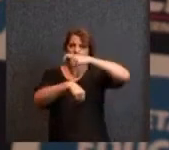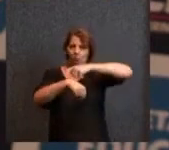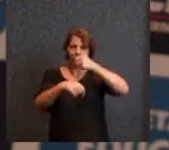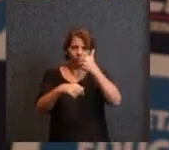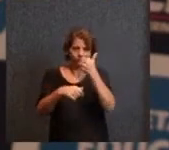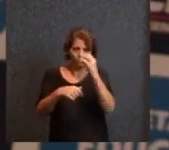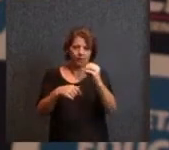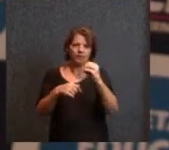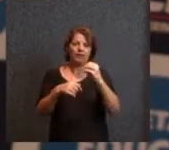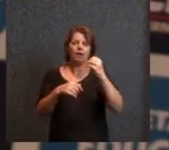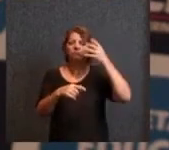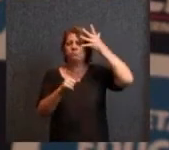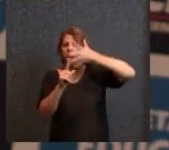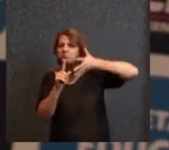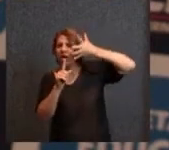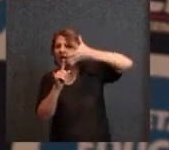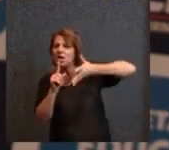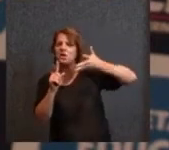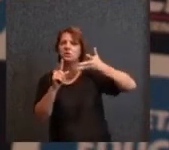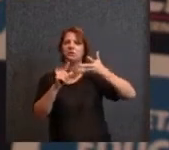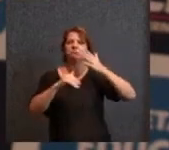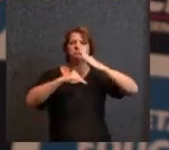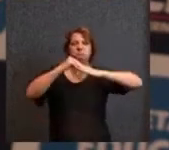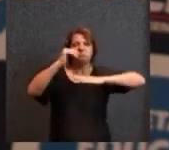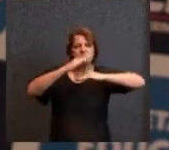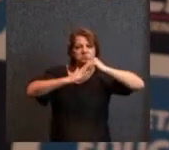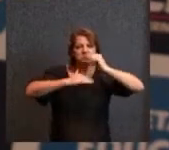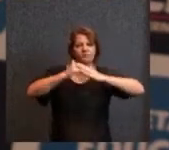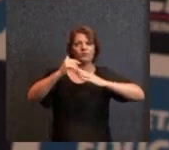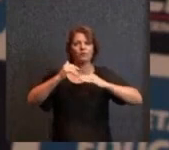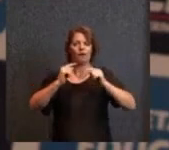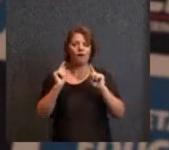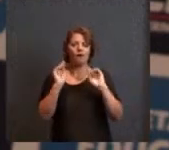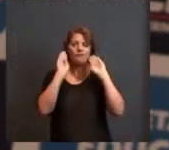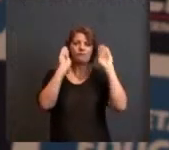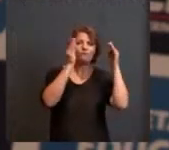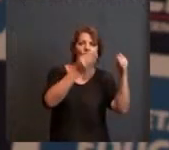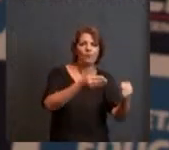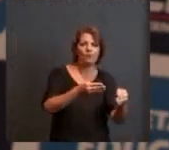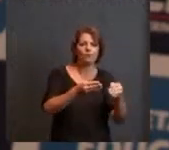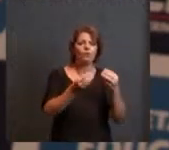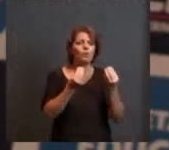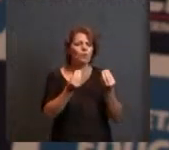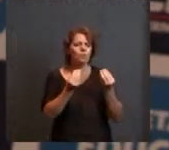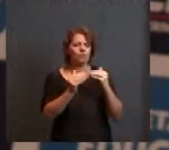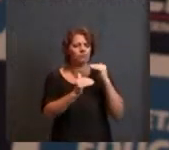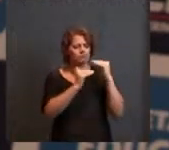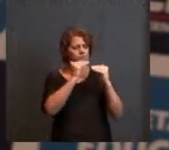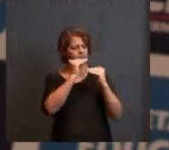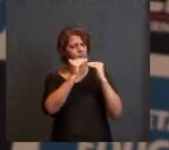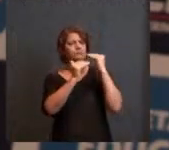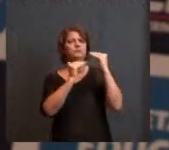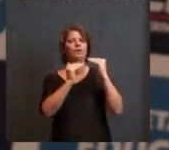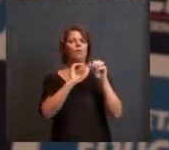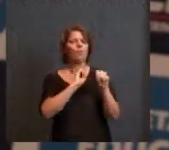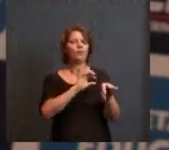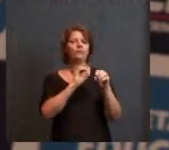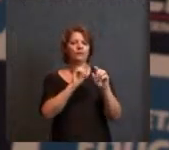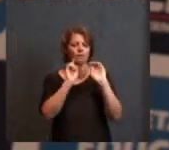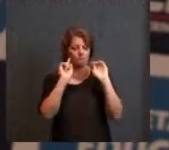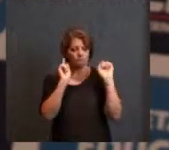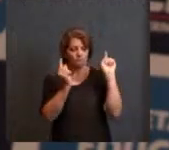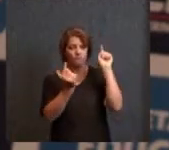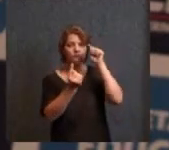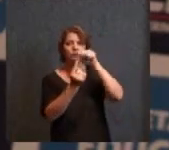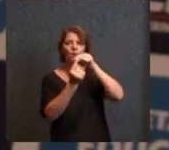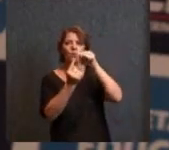professora Silvia, que vai abordar as questões relativas ao fortalecimento do ensino, com a ênfase na